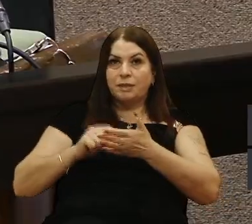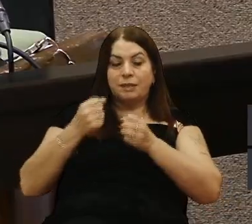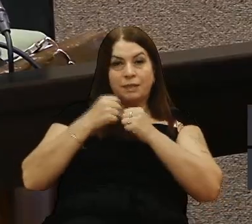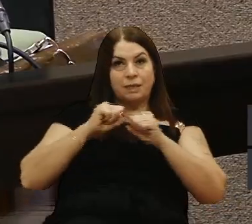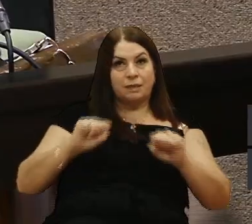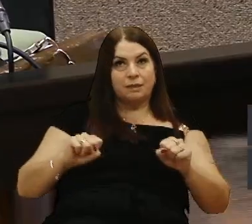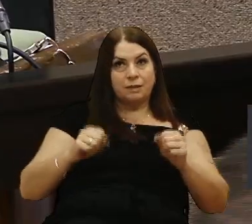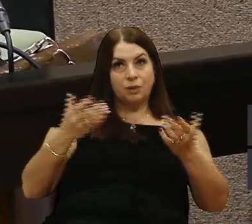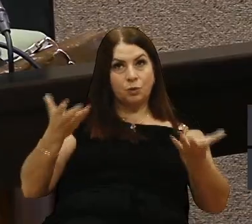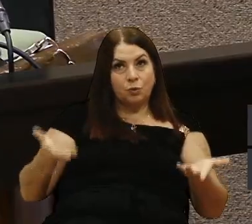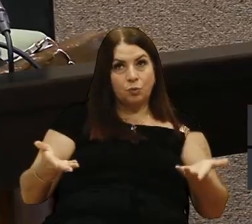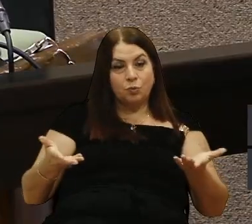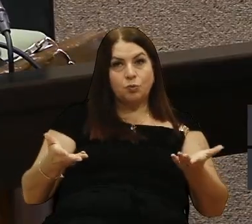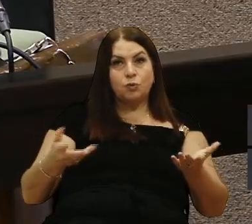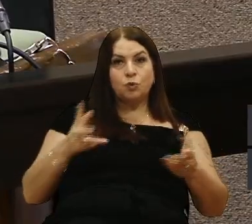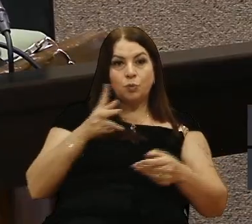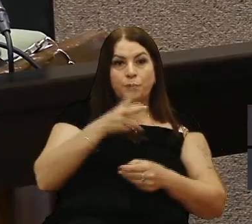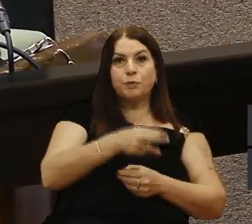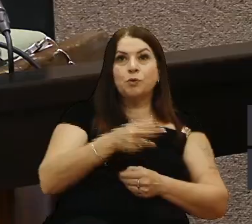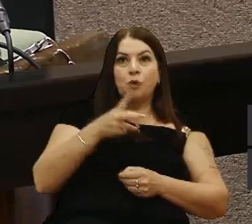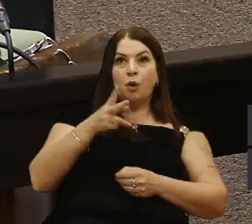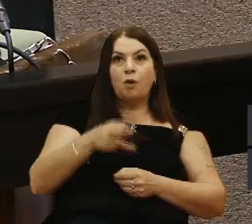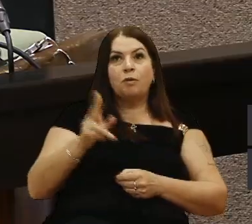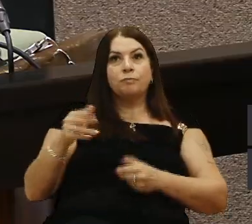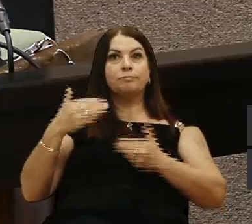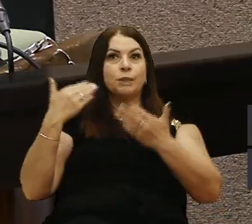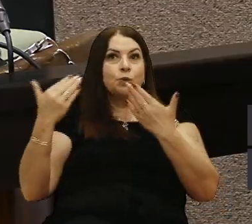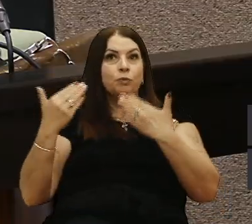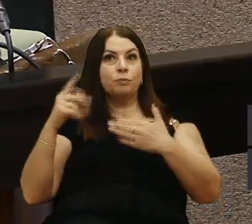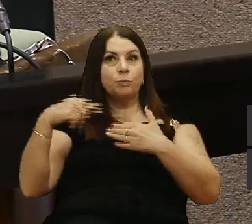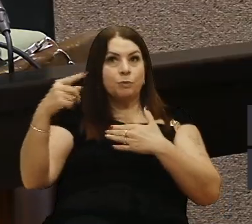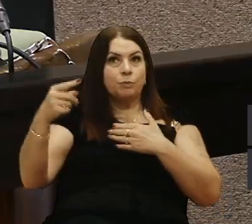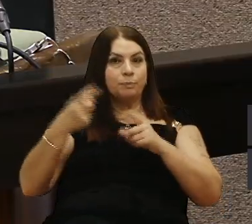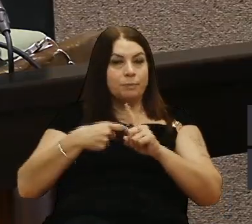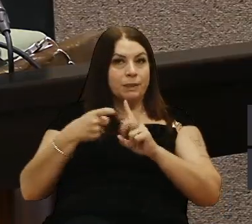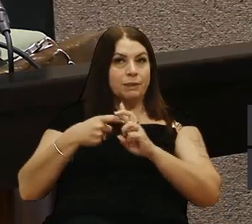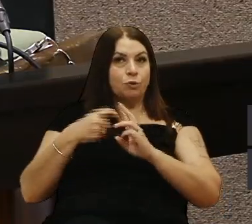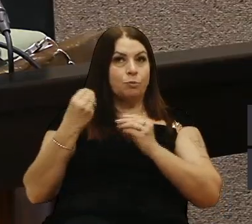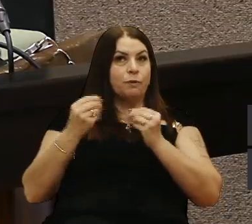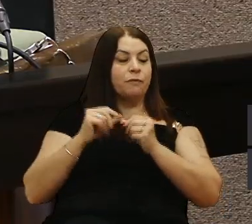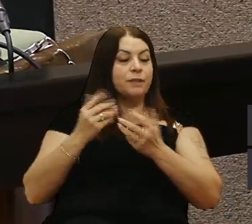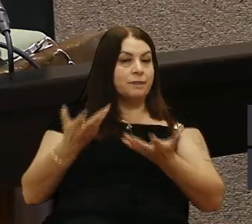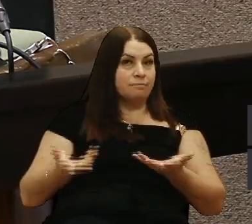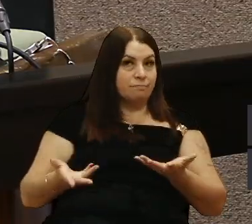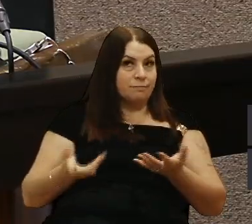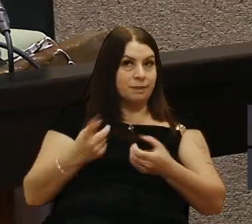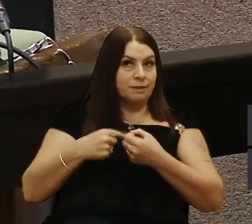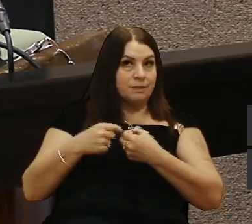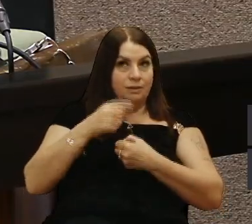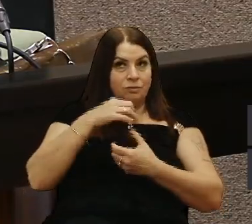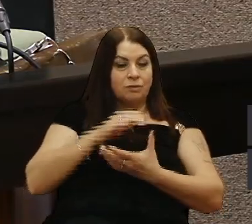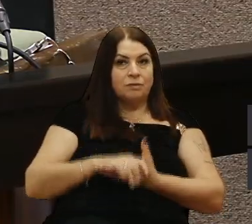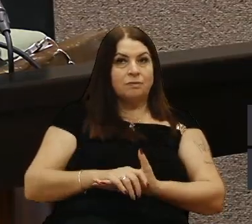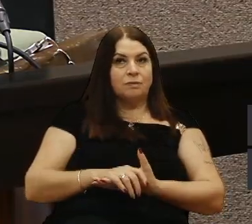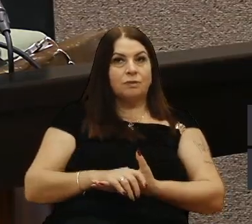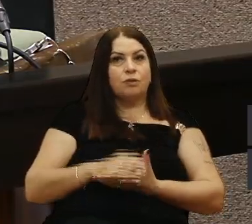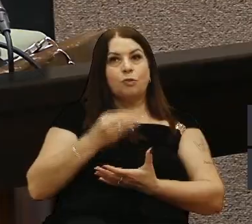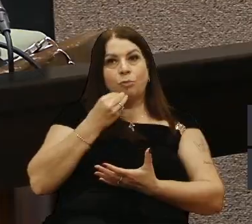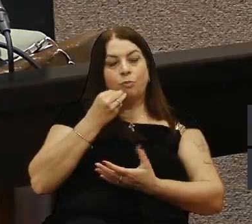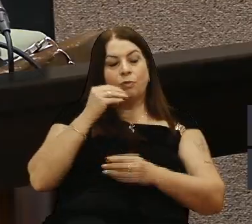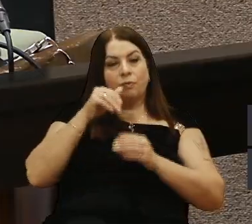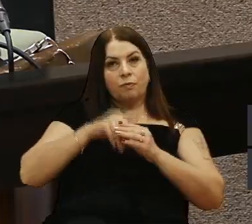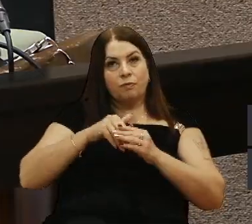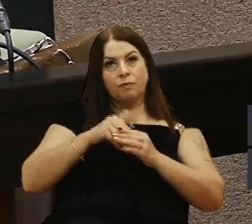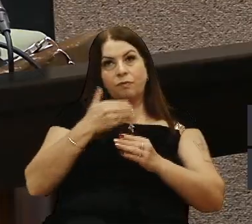secretarias. E hoje, com esses cortes, deixo uma dúvida para os próximos meses, como é que vai ser a cidade de Caxias do Sul. Então, obviamente,